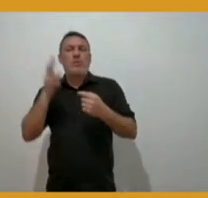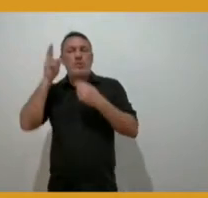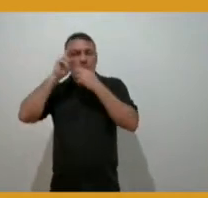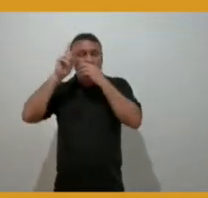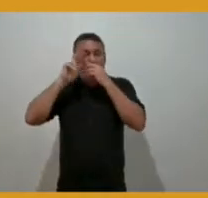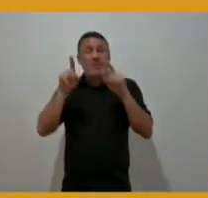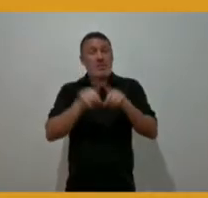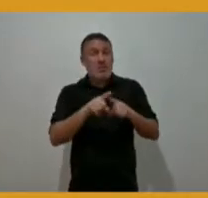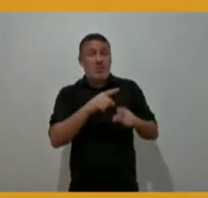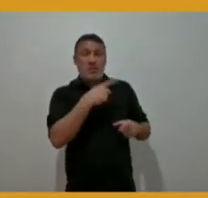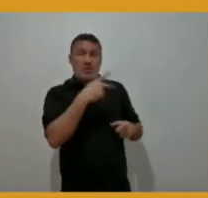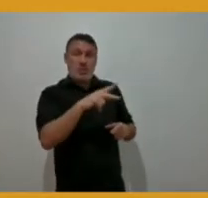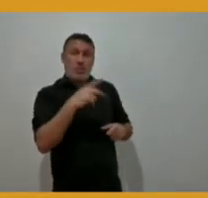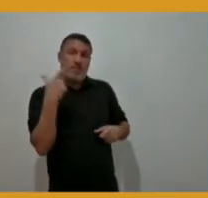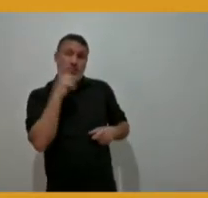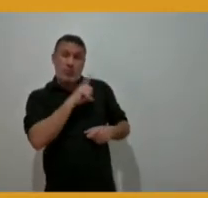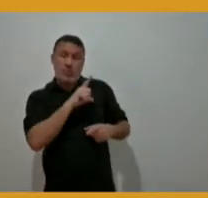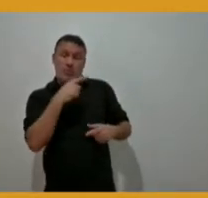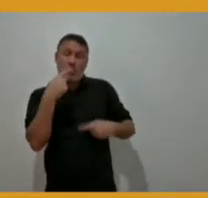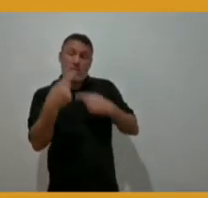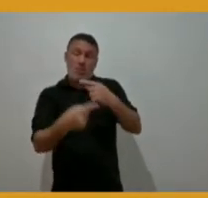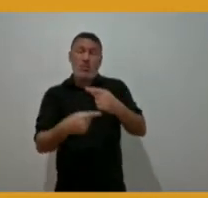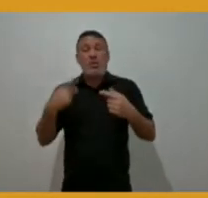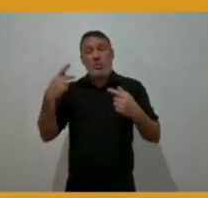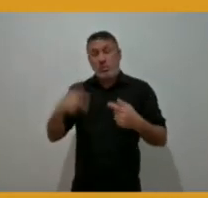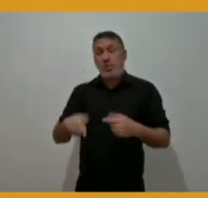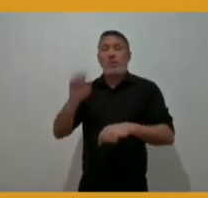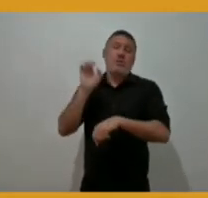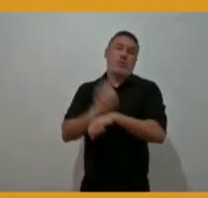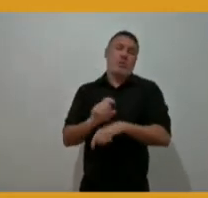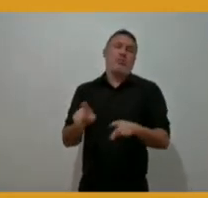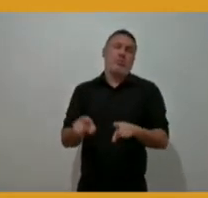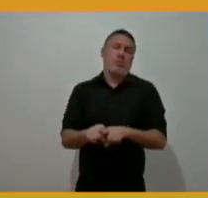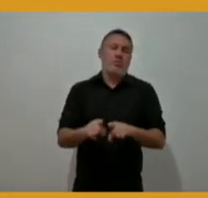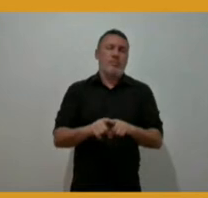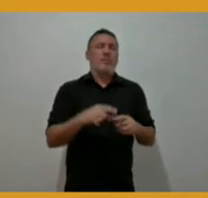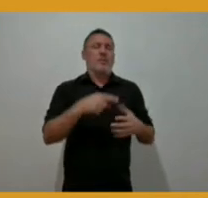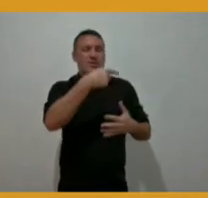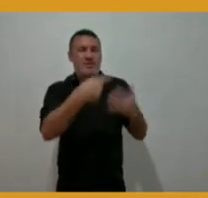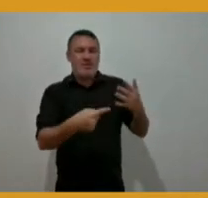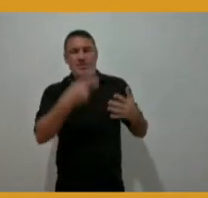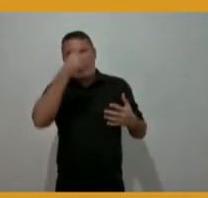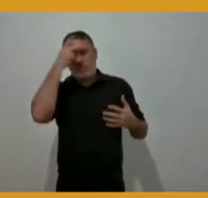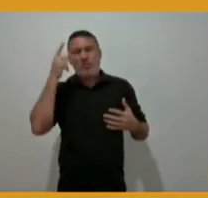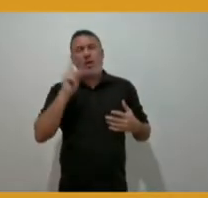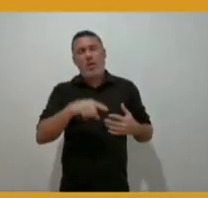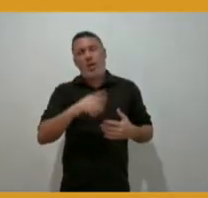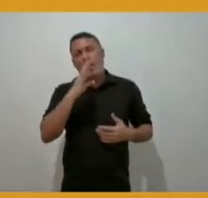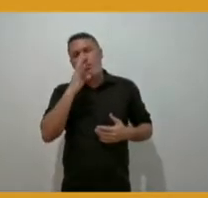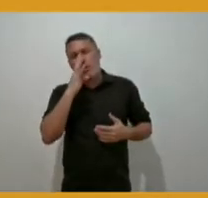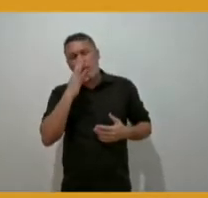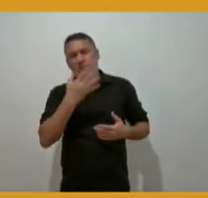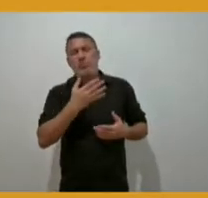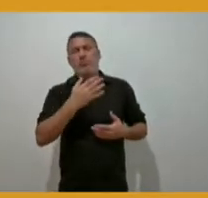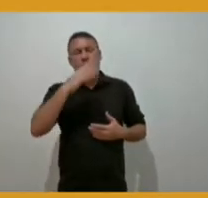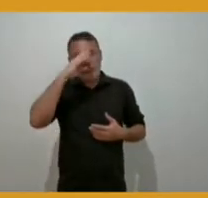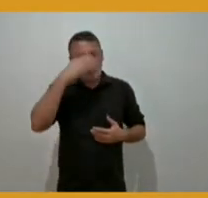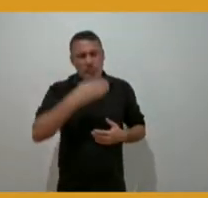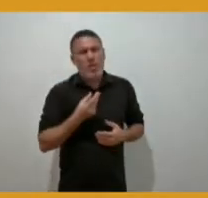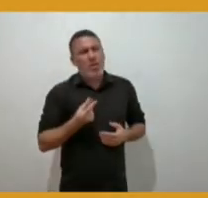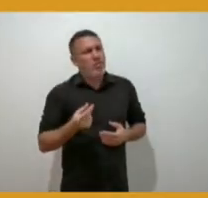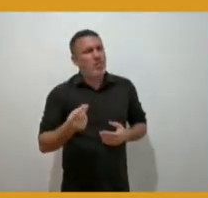o nosso sucesso. A todos eles, a nossa admiração é eterna, pois assim são os